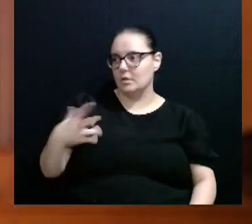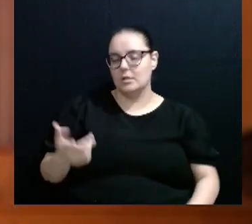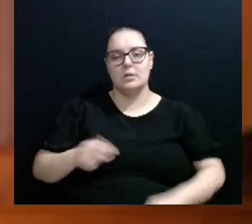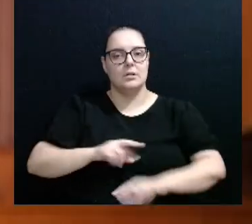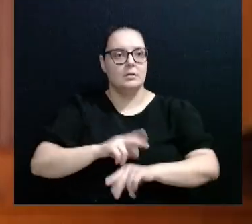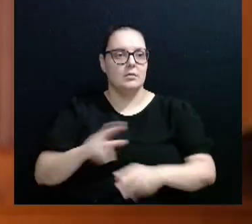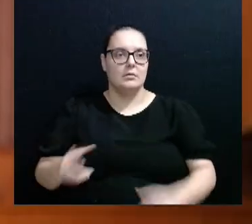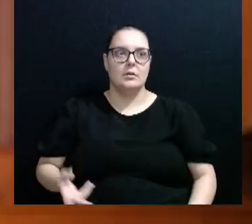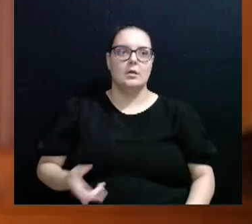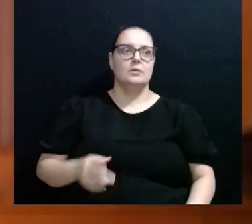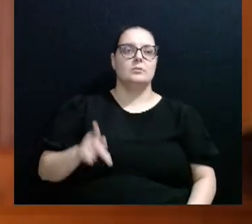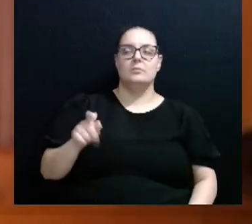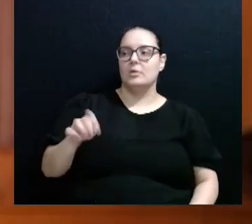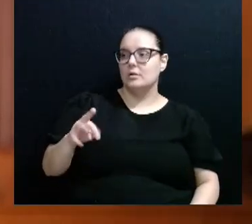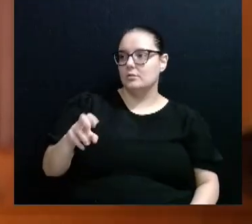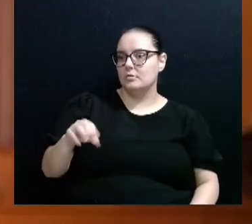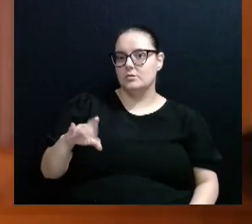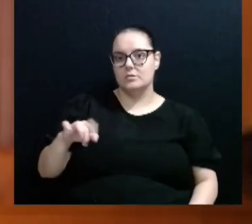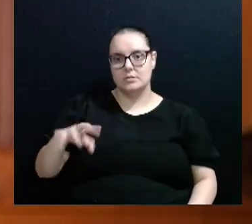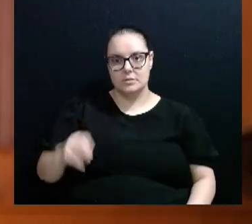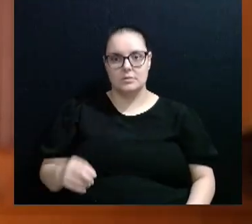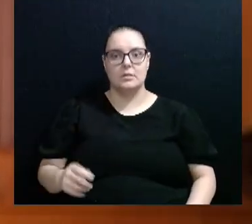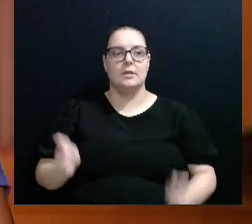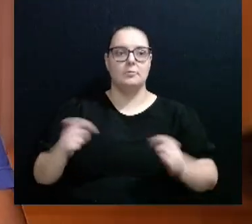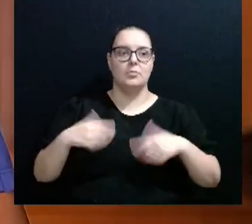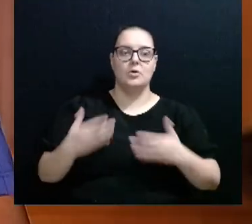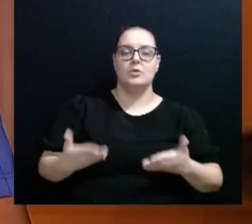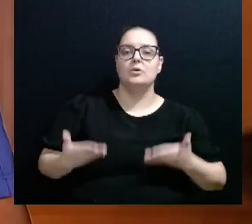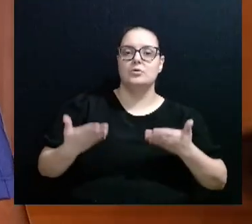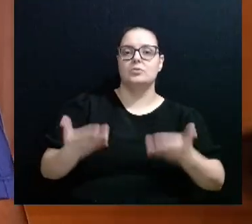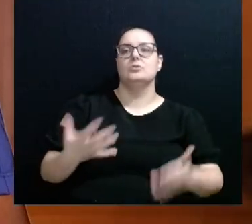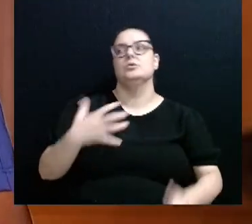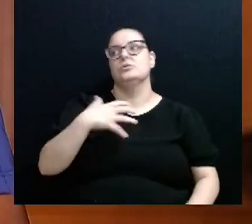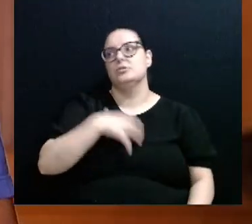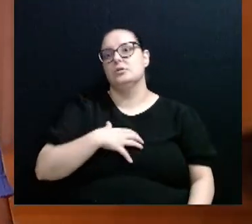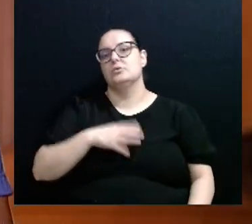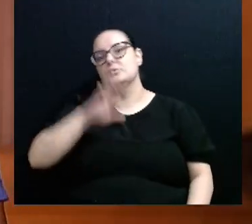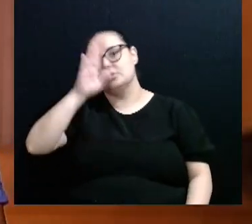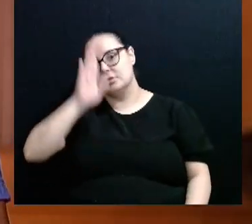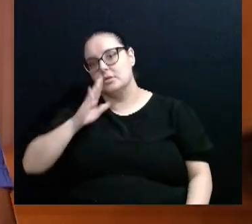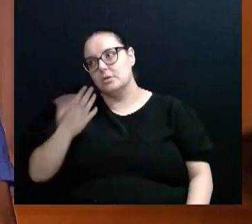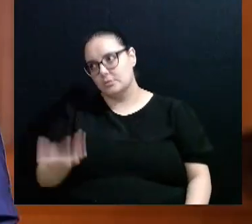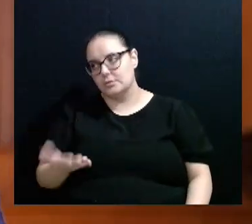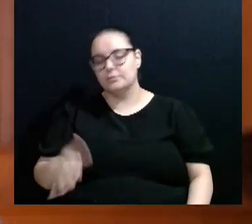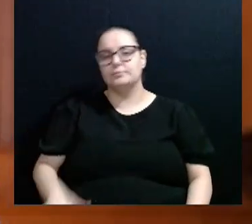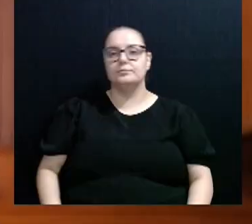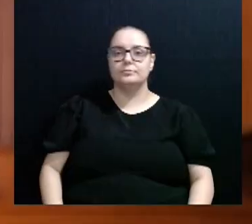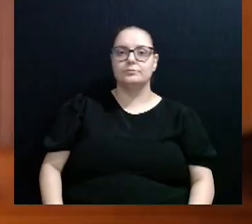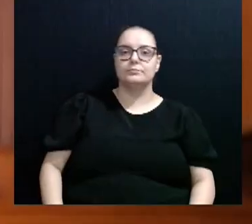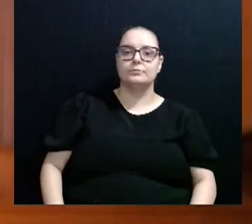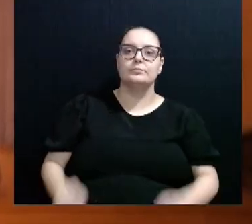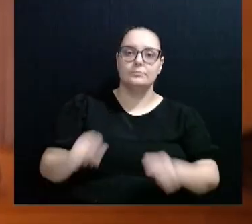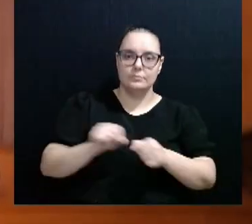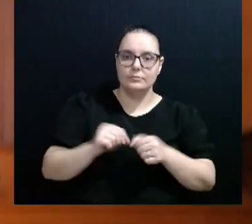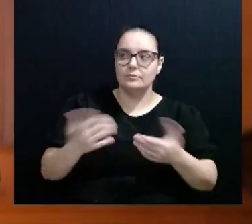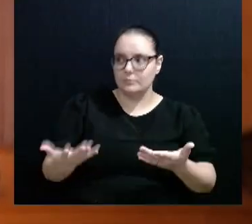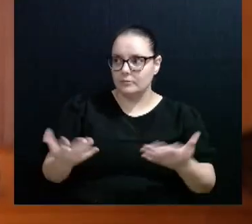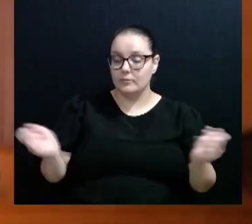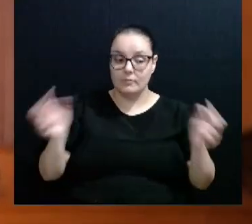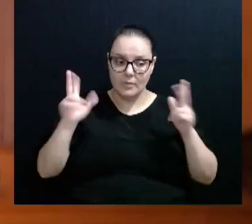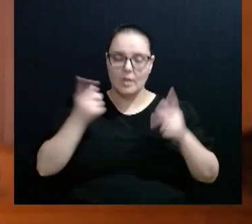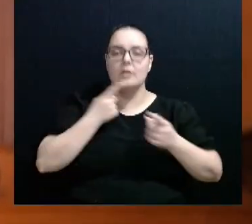que possibilita que a gente traga isso de forma gratuita e faça com que desperte a vontade das pessoas